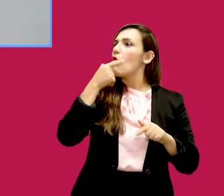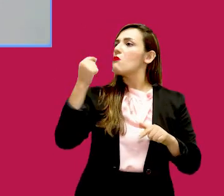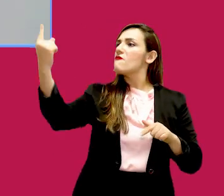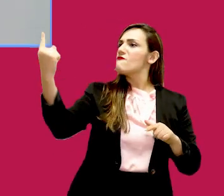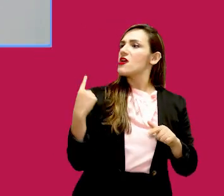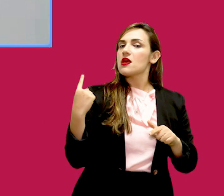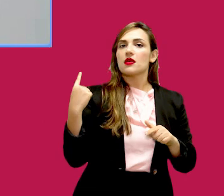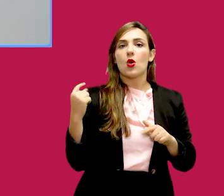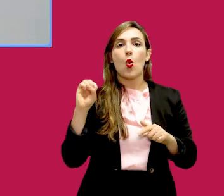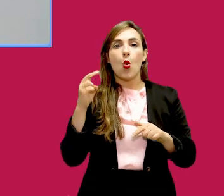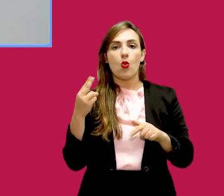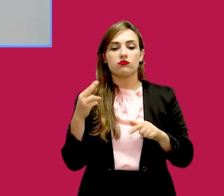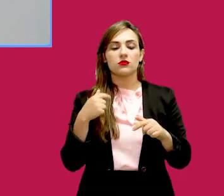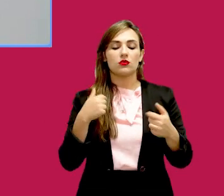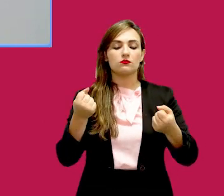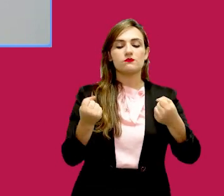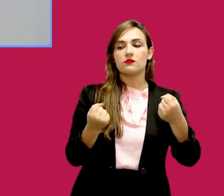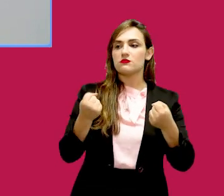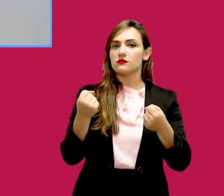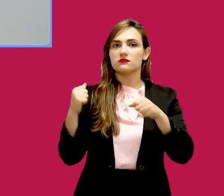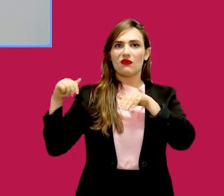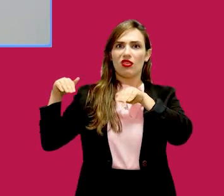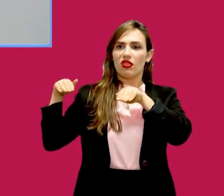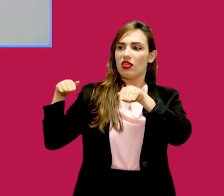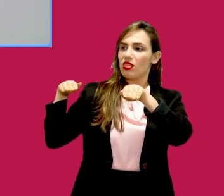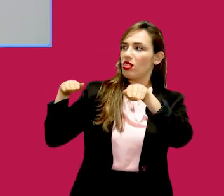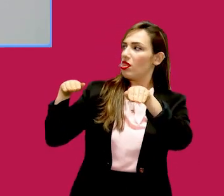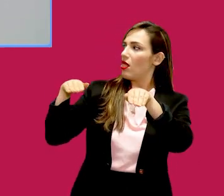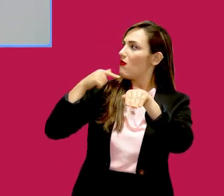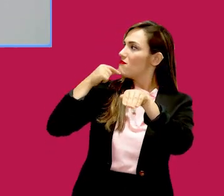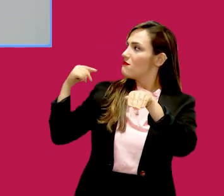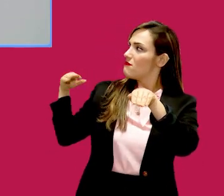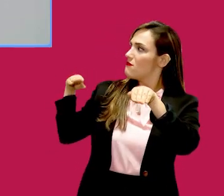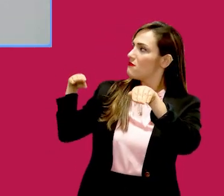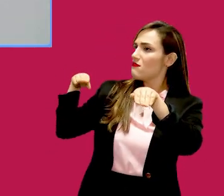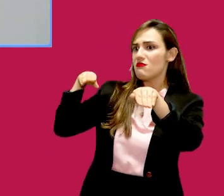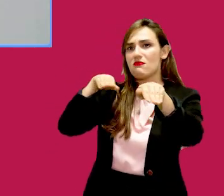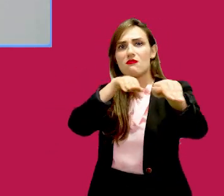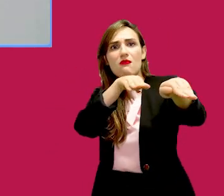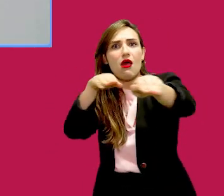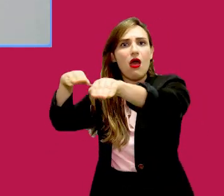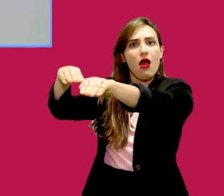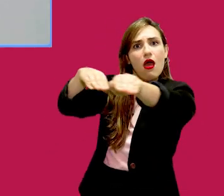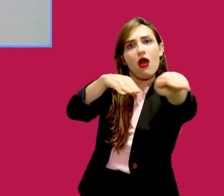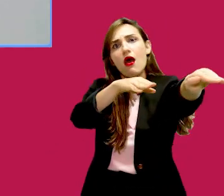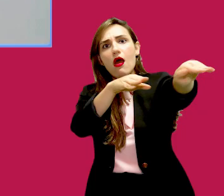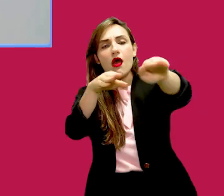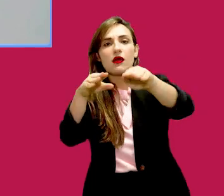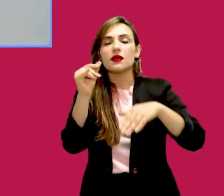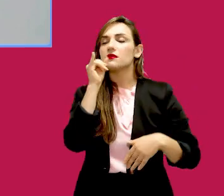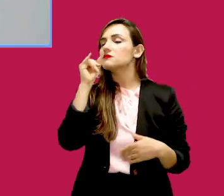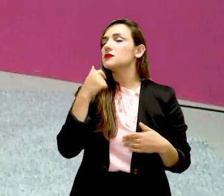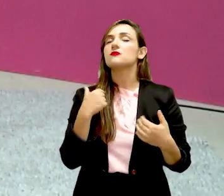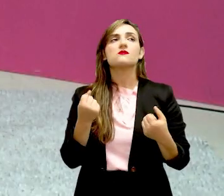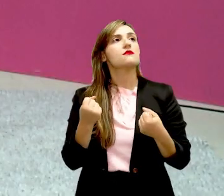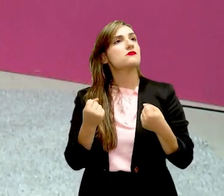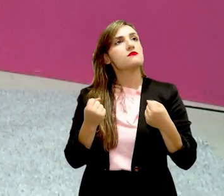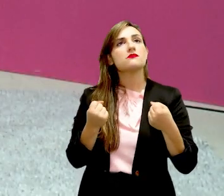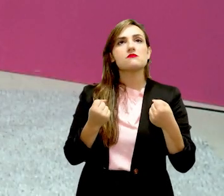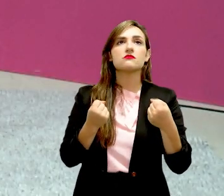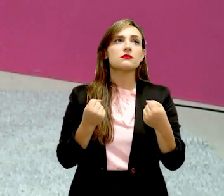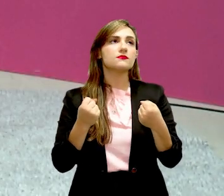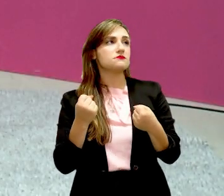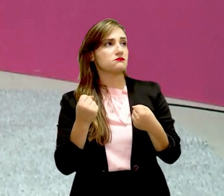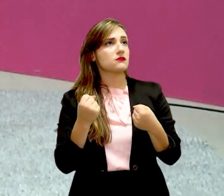mulher, no sinal, isso acontece bastante, persegue ela no trajeto da casa para o trabalho. Tudo